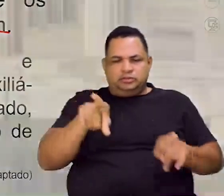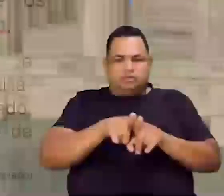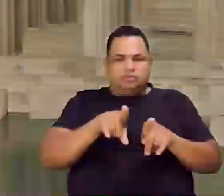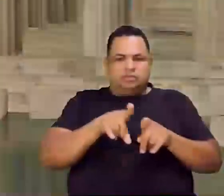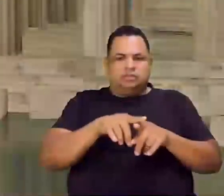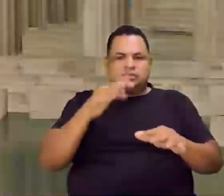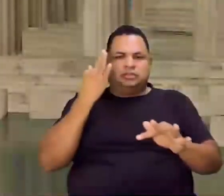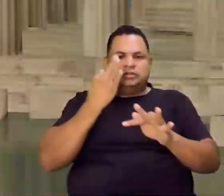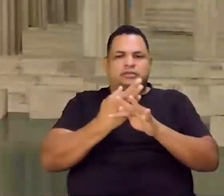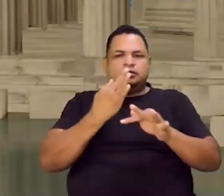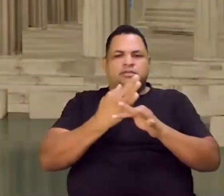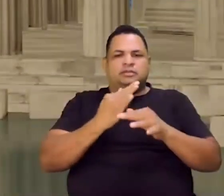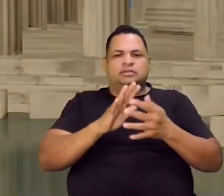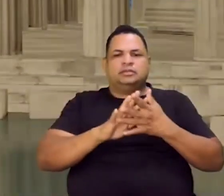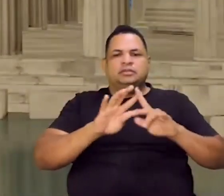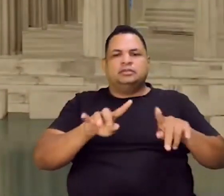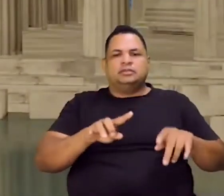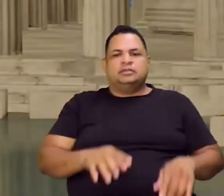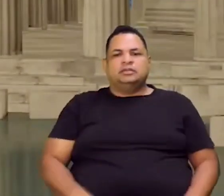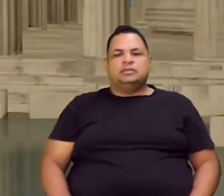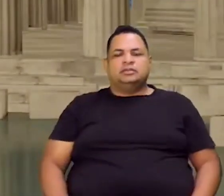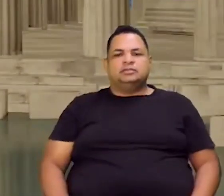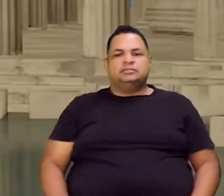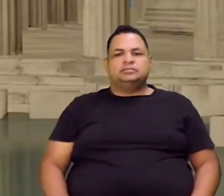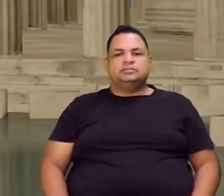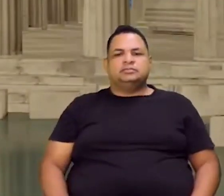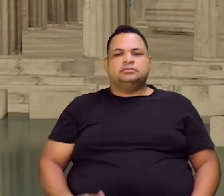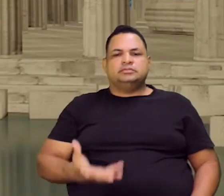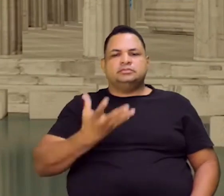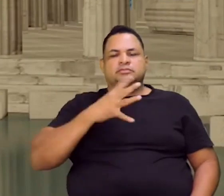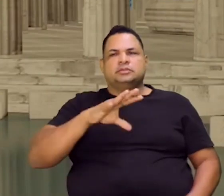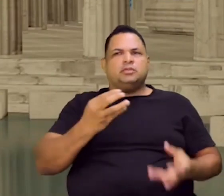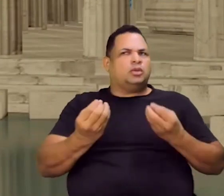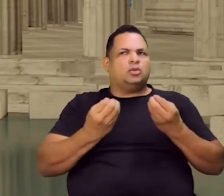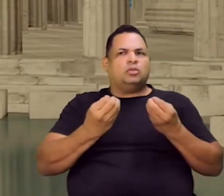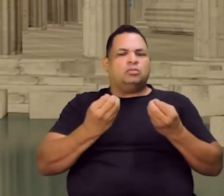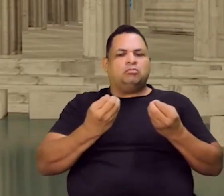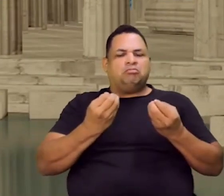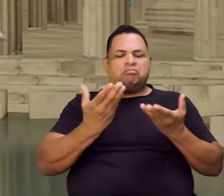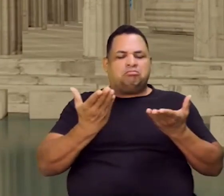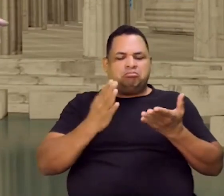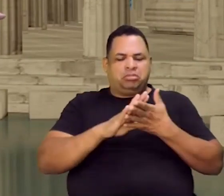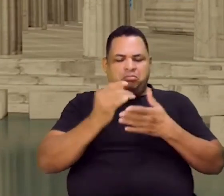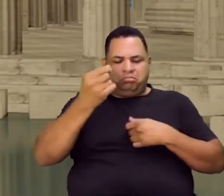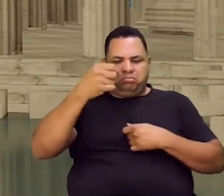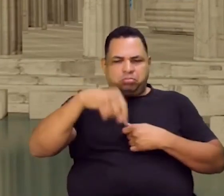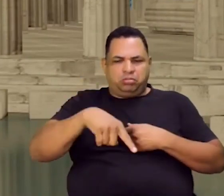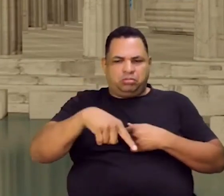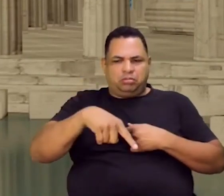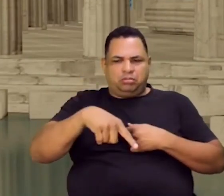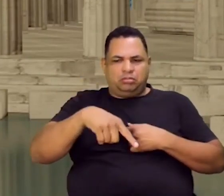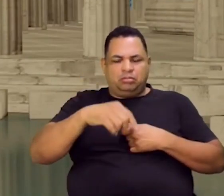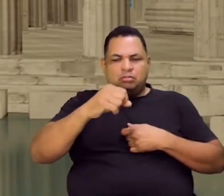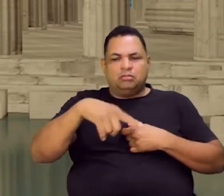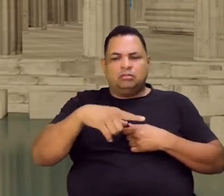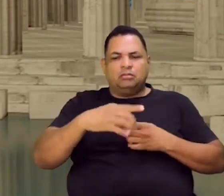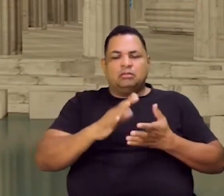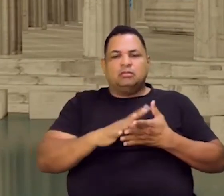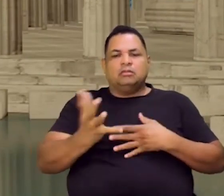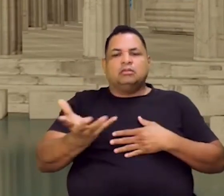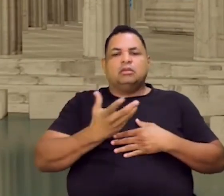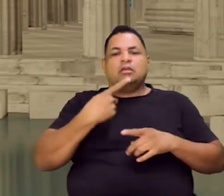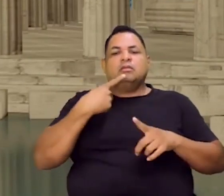física, mas a filosofia é muito mais. Eu não quero saber como cai, né? Como eles caem. Quero saber